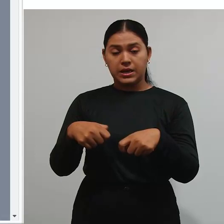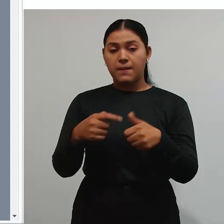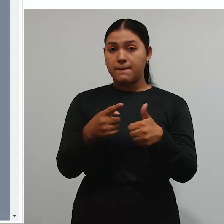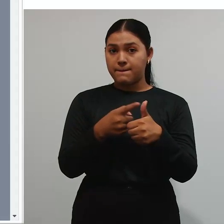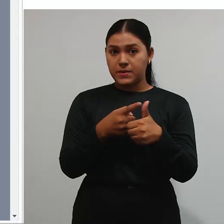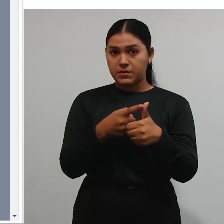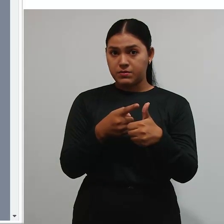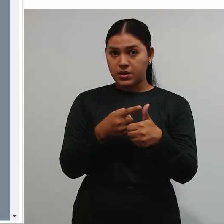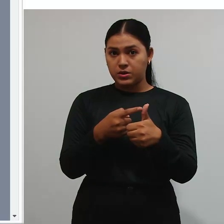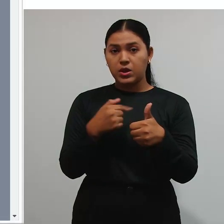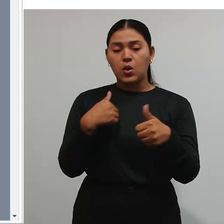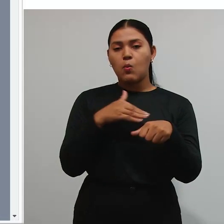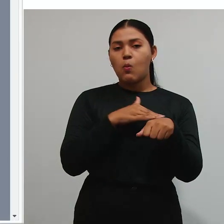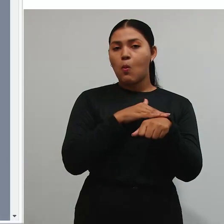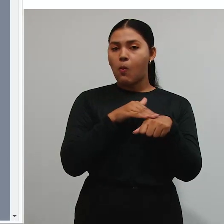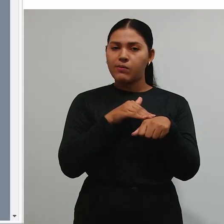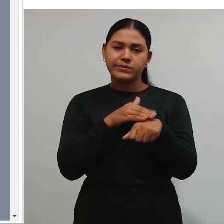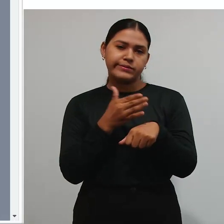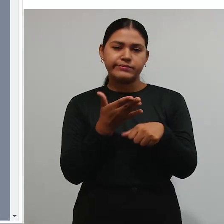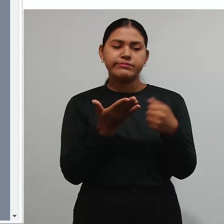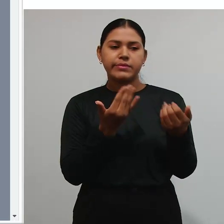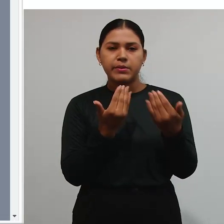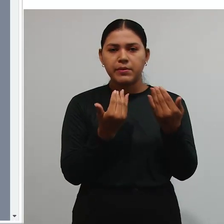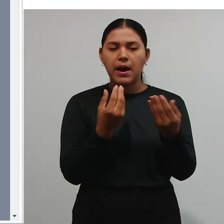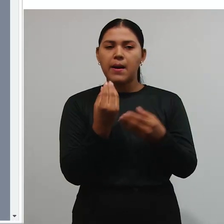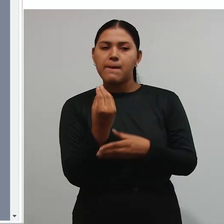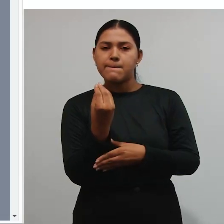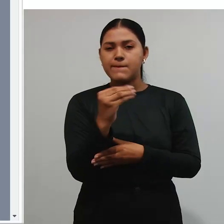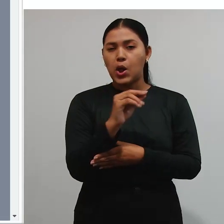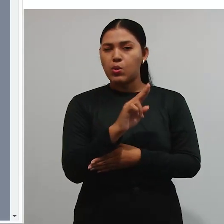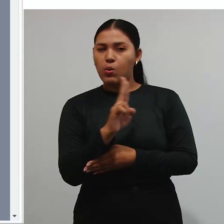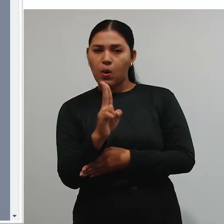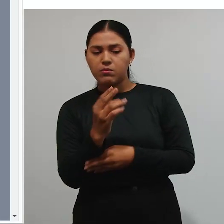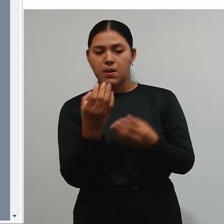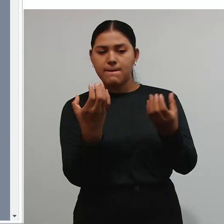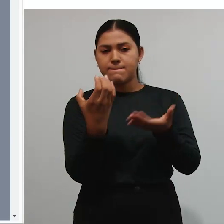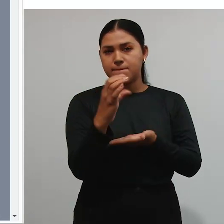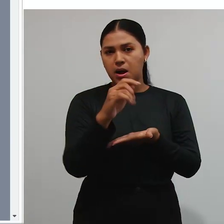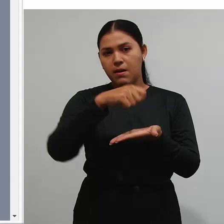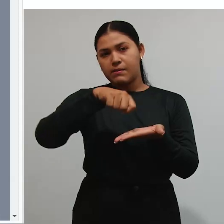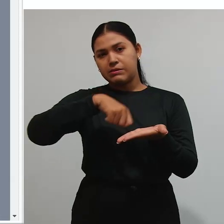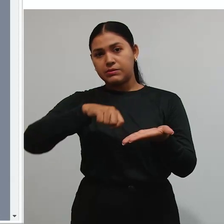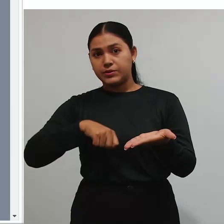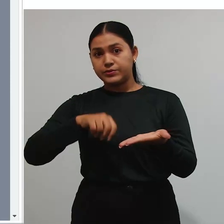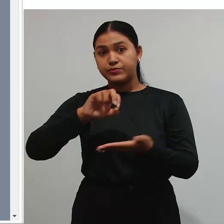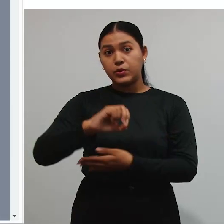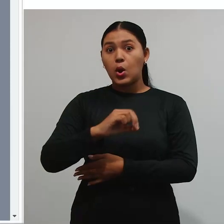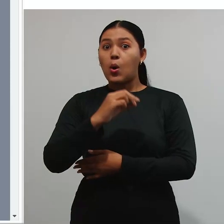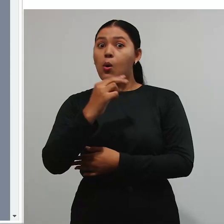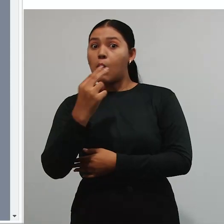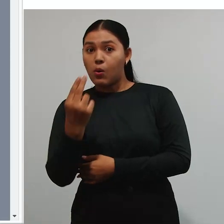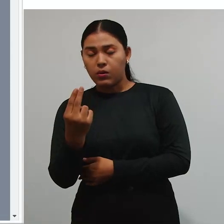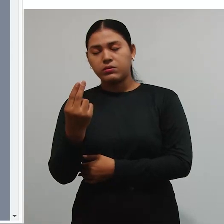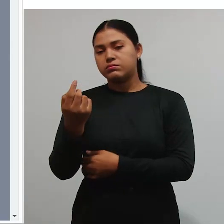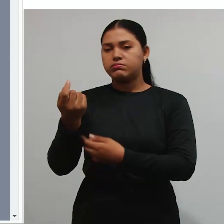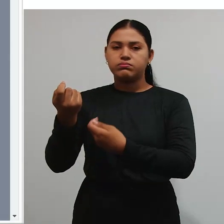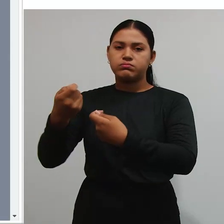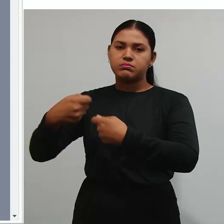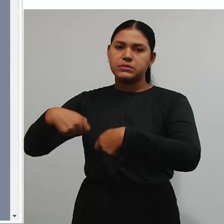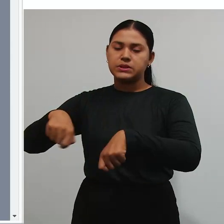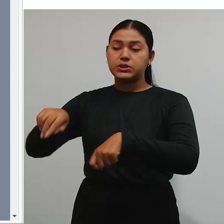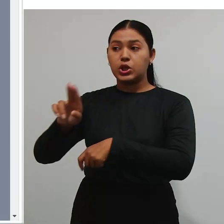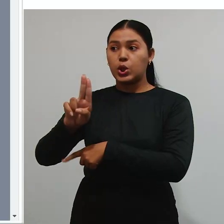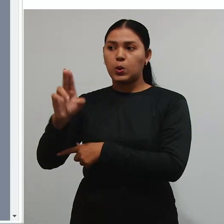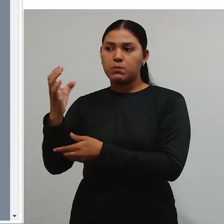aqui, ó, Paulo Freire tá aqui, ou eu posso fazer ele de modo que eu não esteja dialogando com o Paulo Freire e aí ele